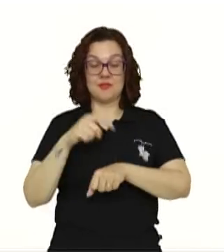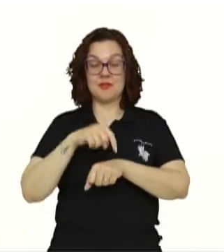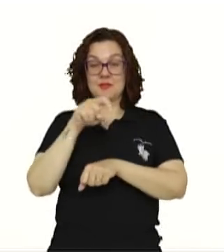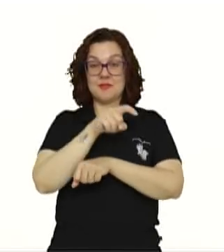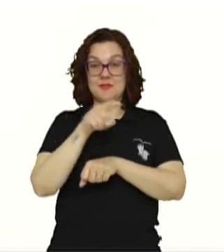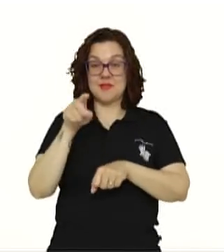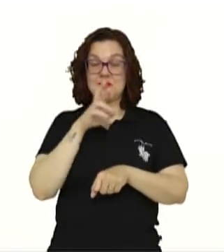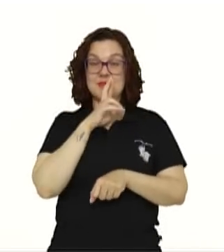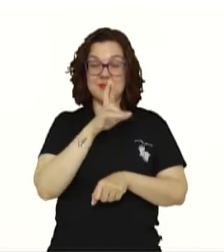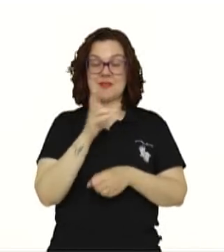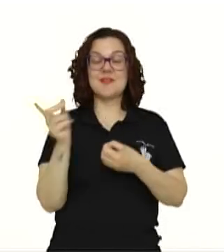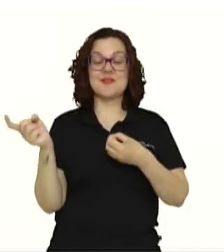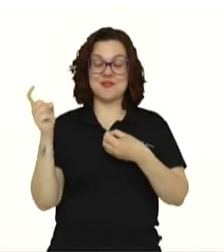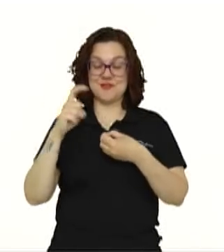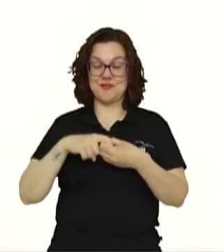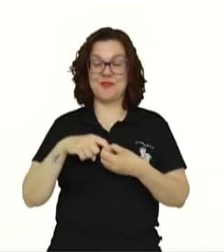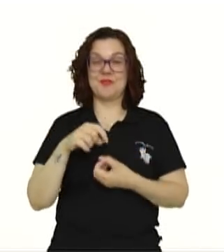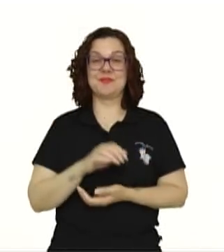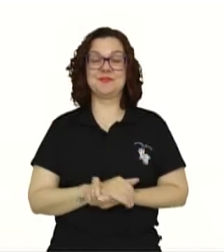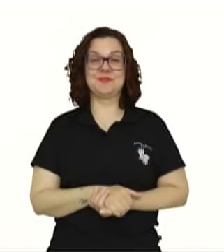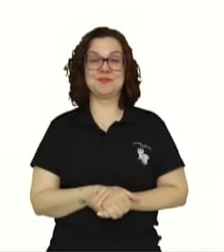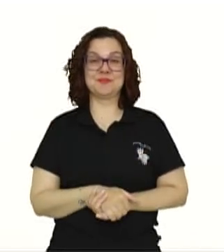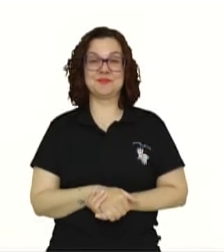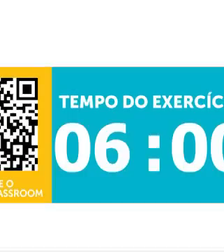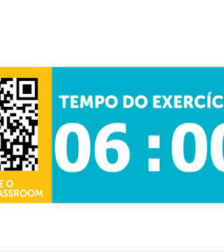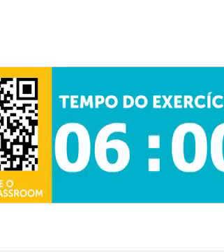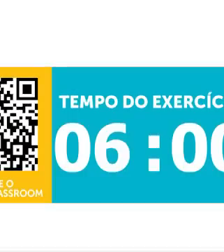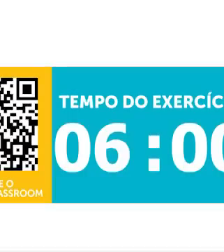para vocês resolverem e a gente já volta.